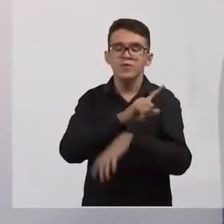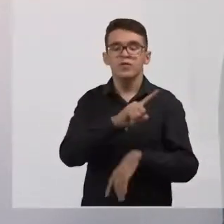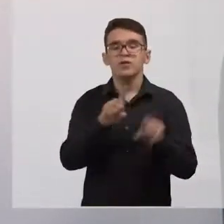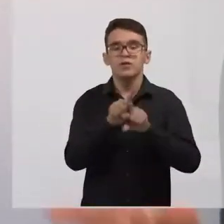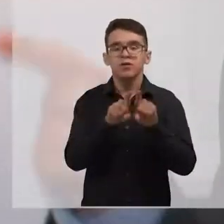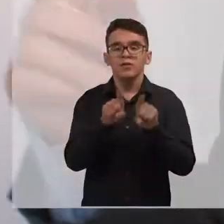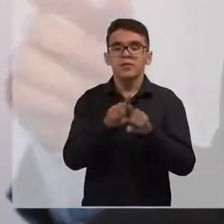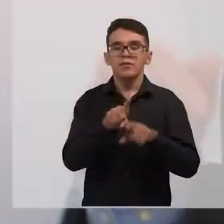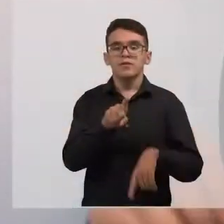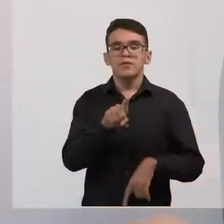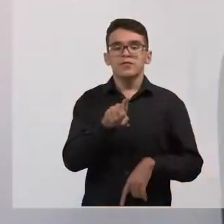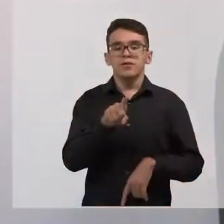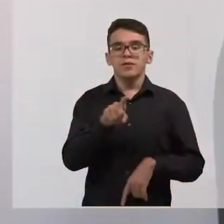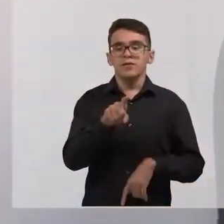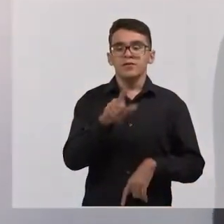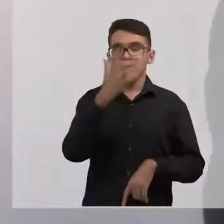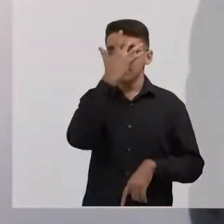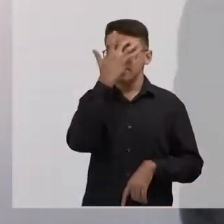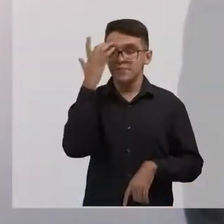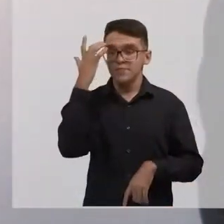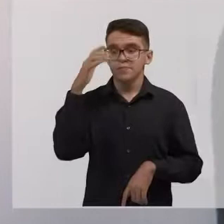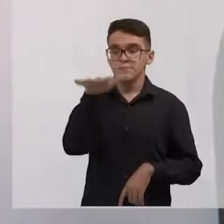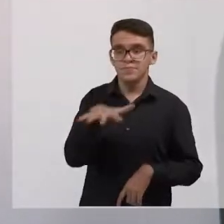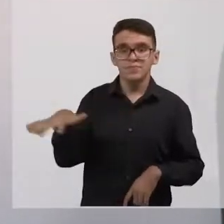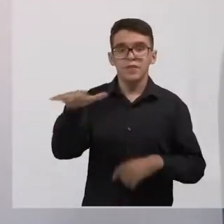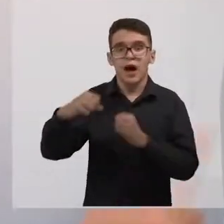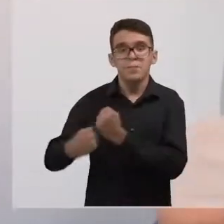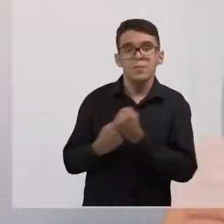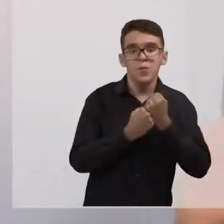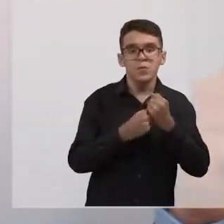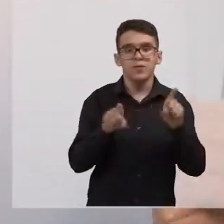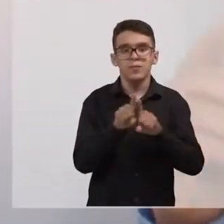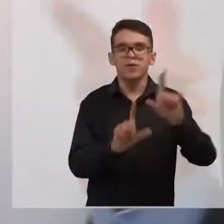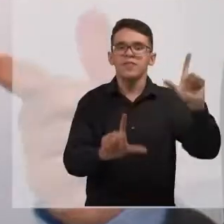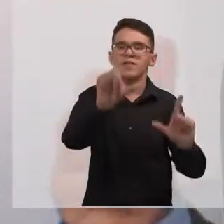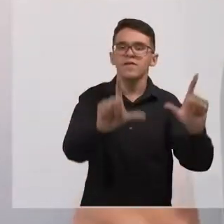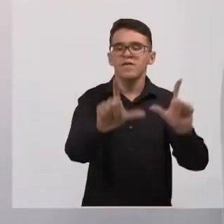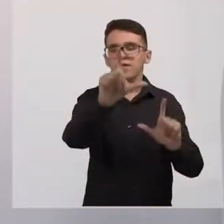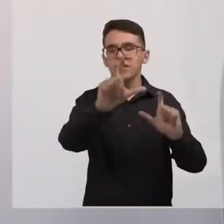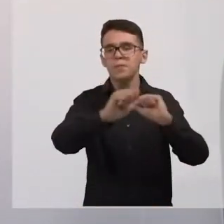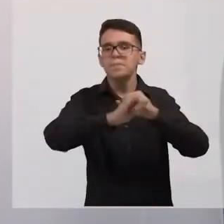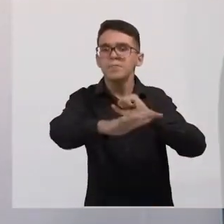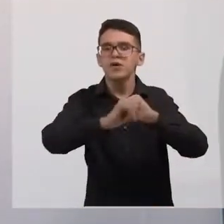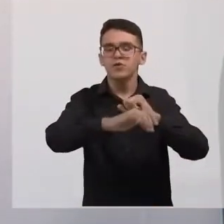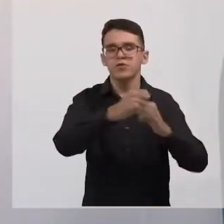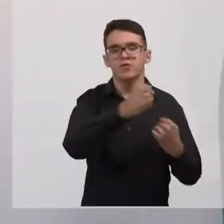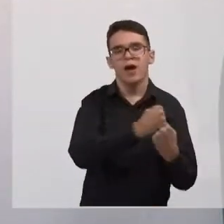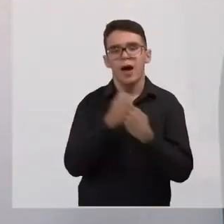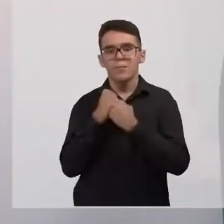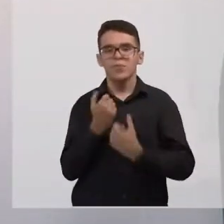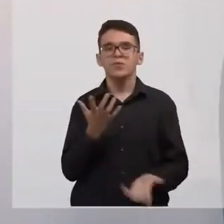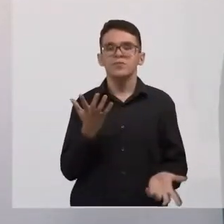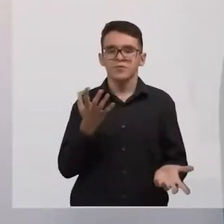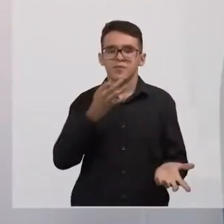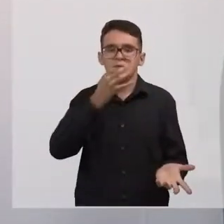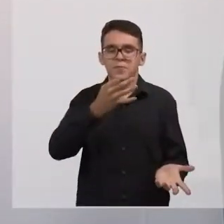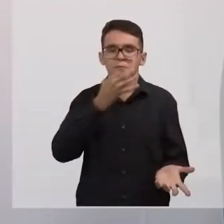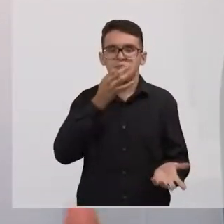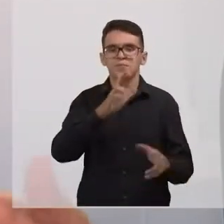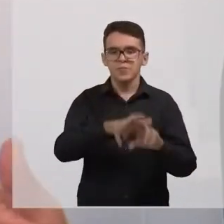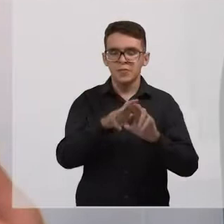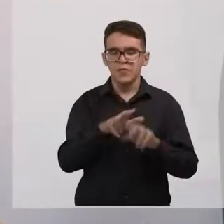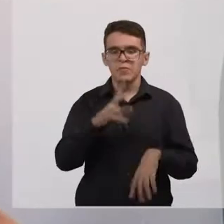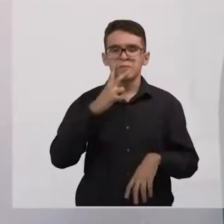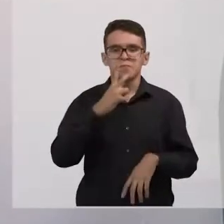dele e tem a imprensa. Por isso que quando ele faz esse questionamento, ele diz que não